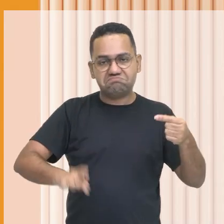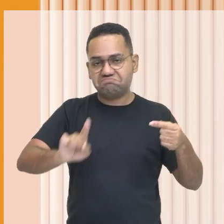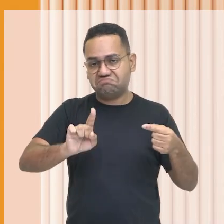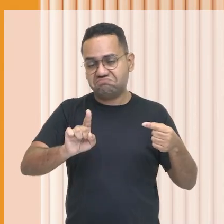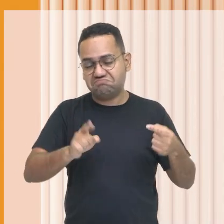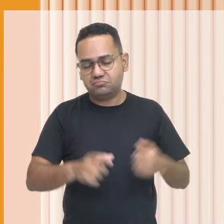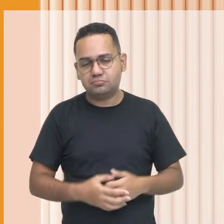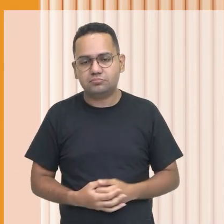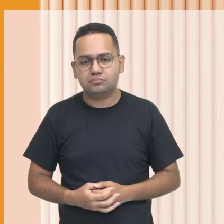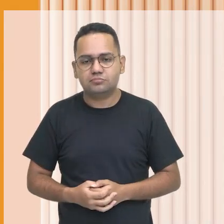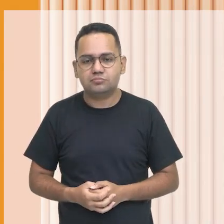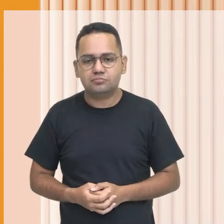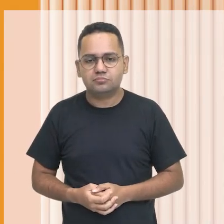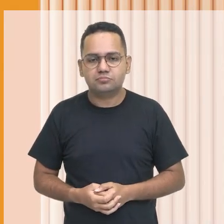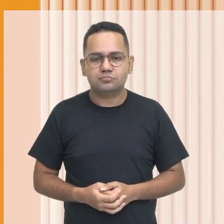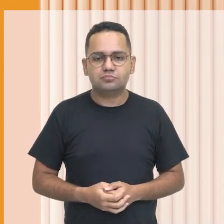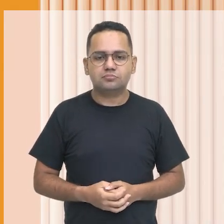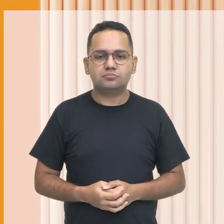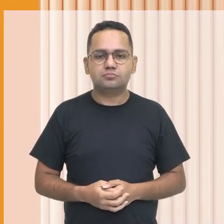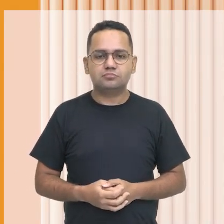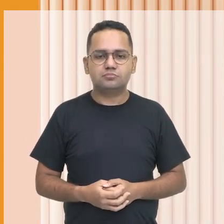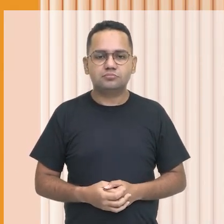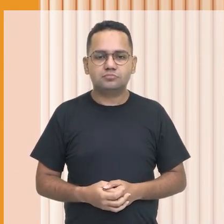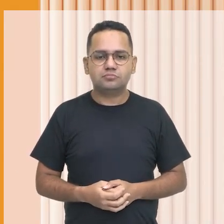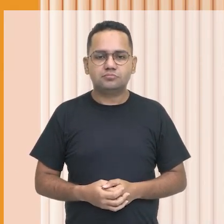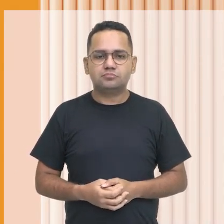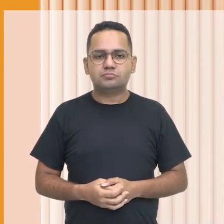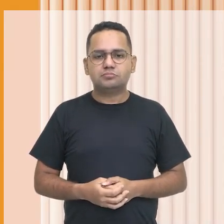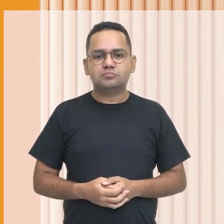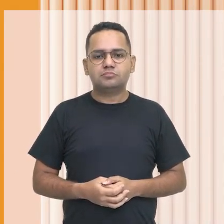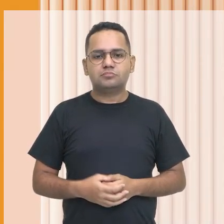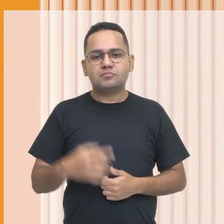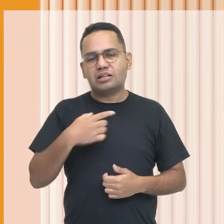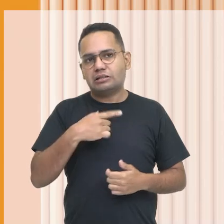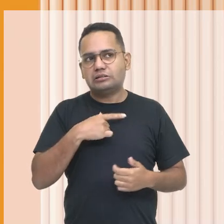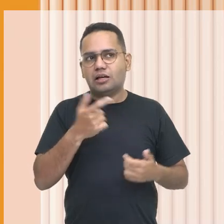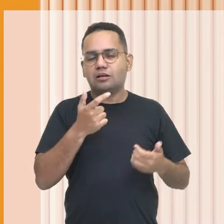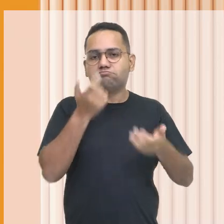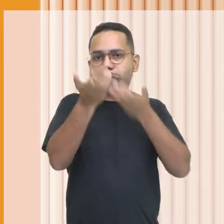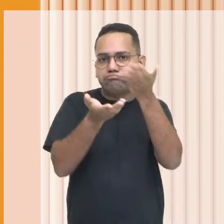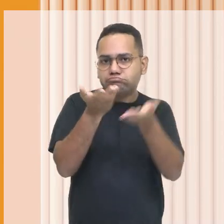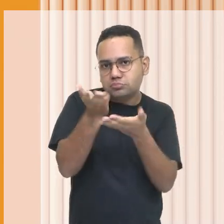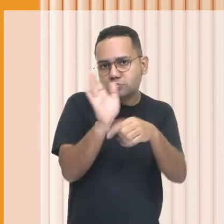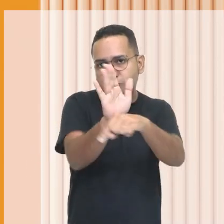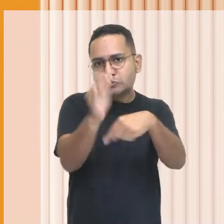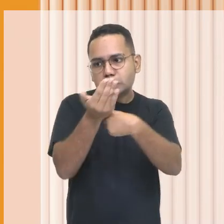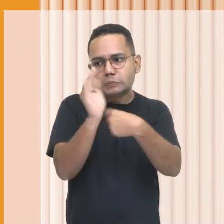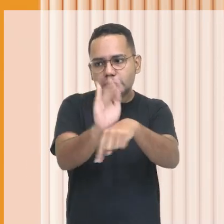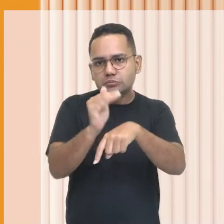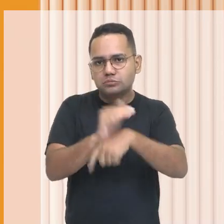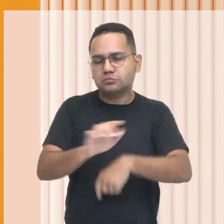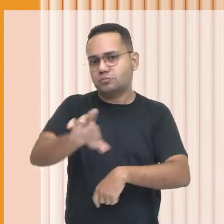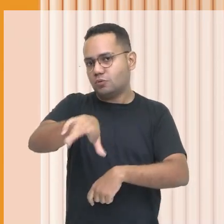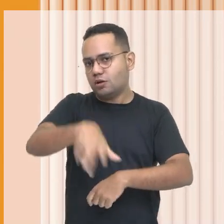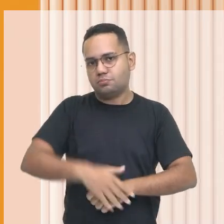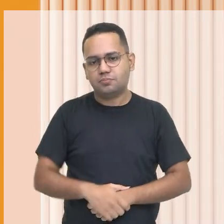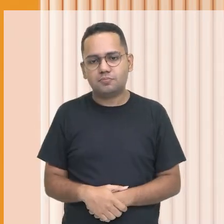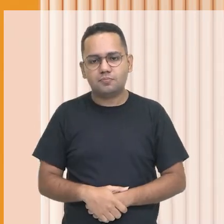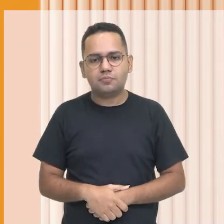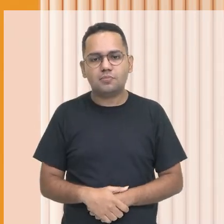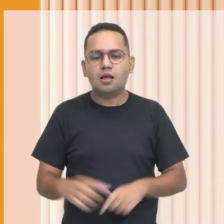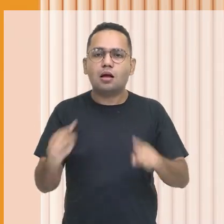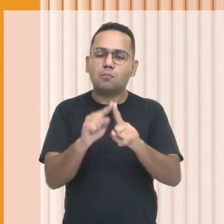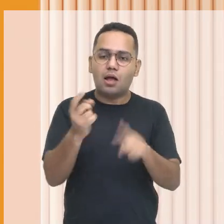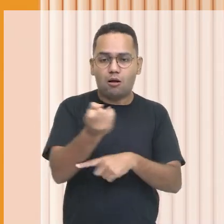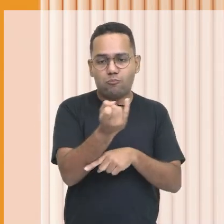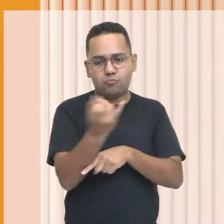e que vai ser um praticante dessa política clientelista. Mas boa parte que está